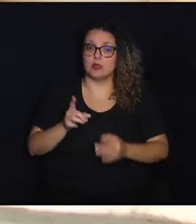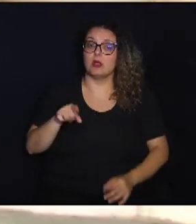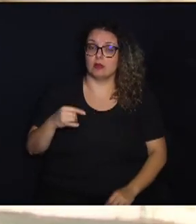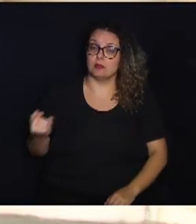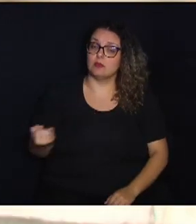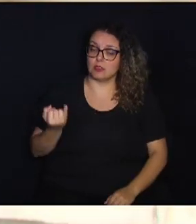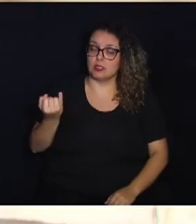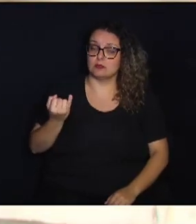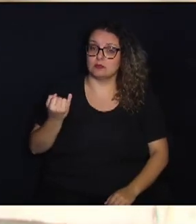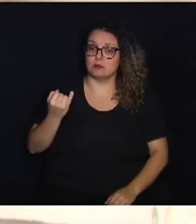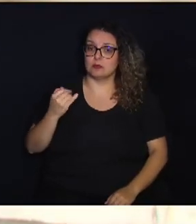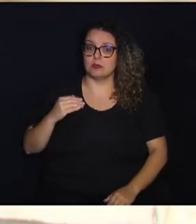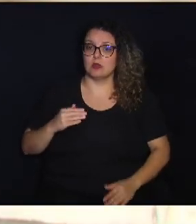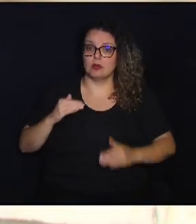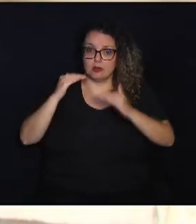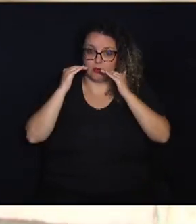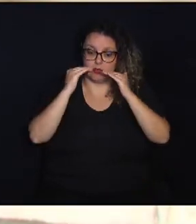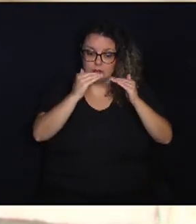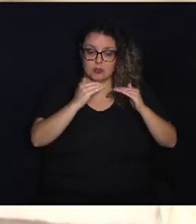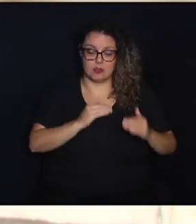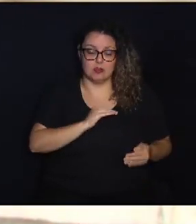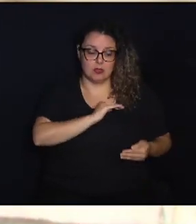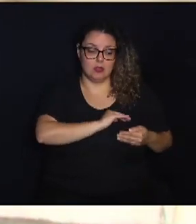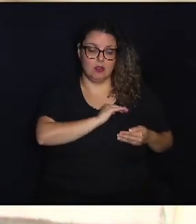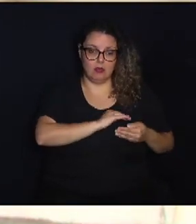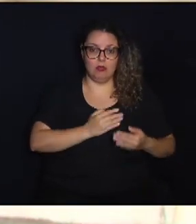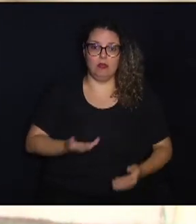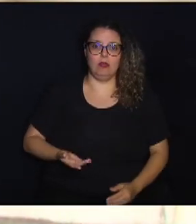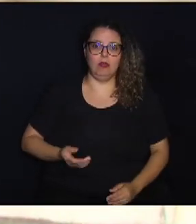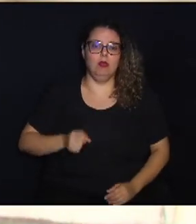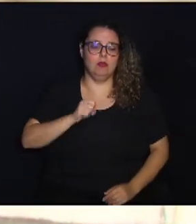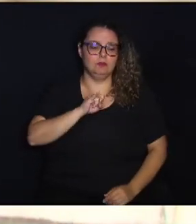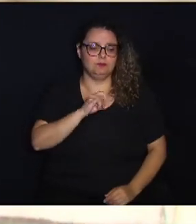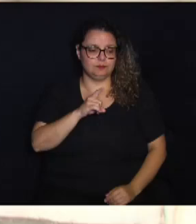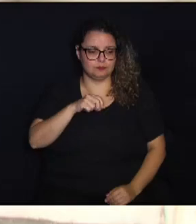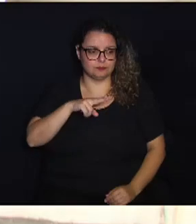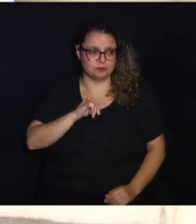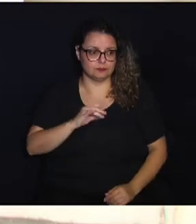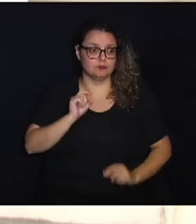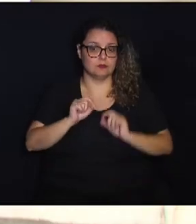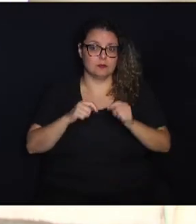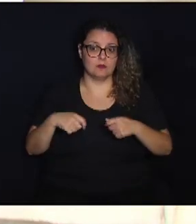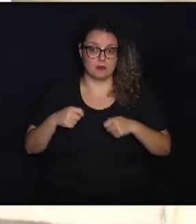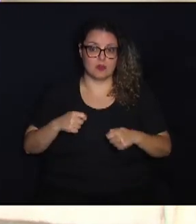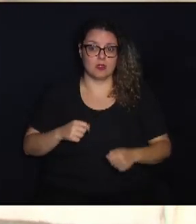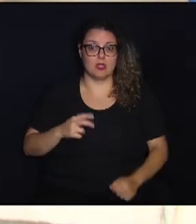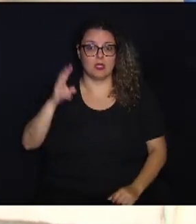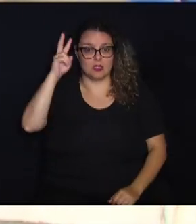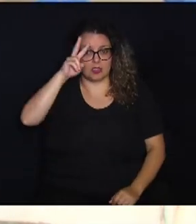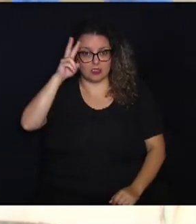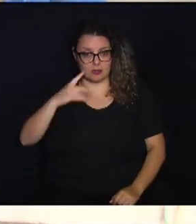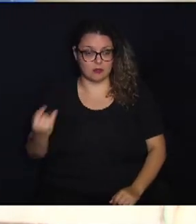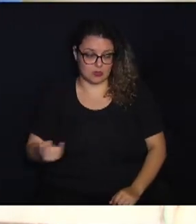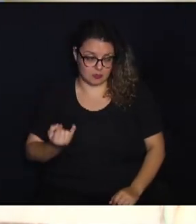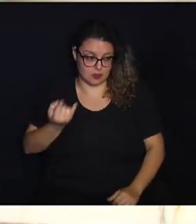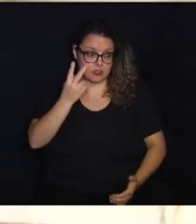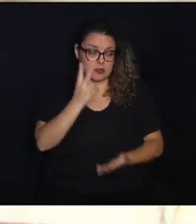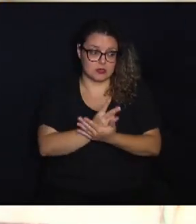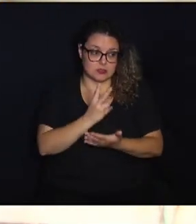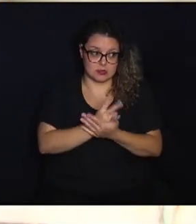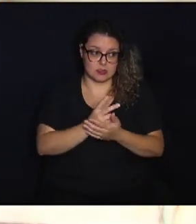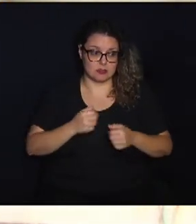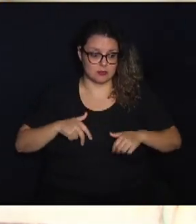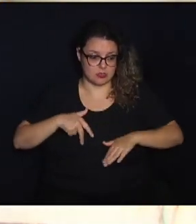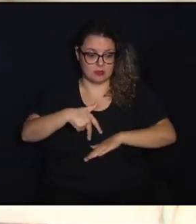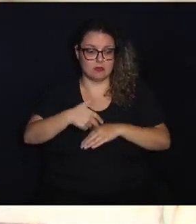gente seguir essas orientações da Defesa Civil. Sidney, quem precisar, é sempre importante a gente lembrar que a Defesa Civil está sempre à